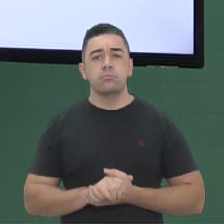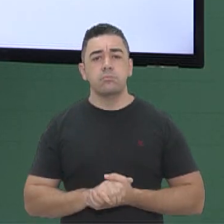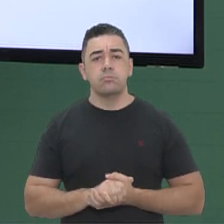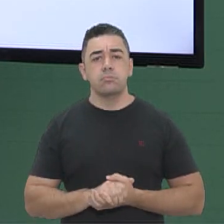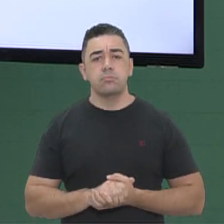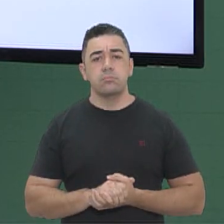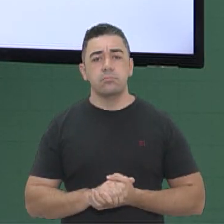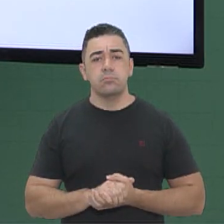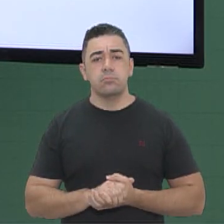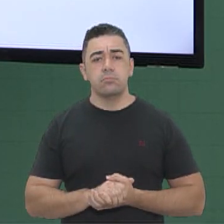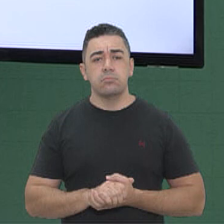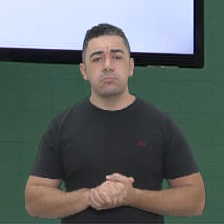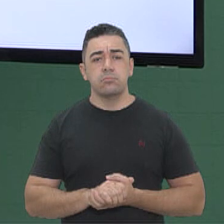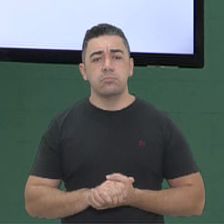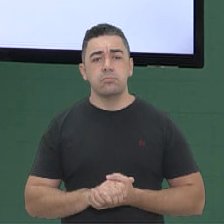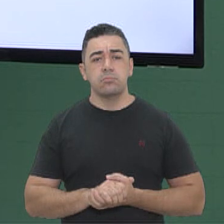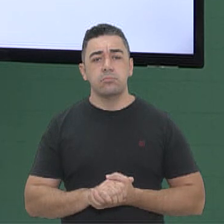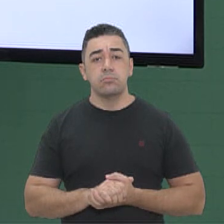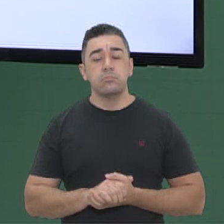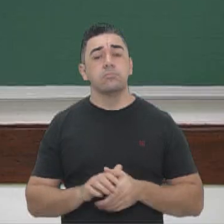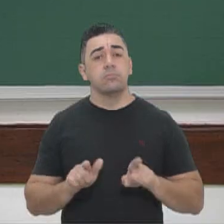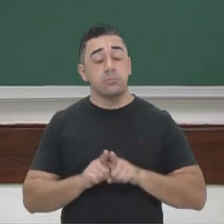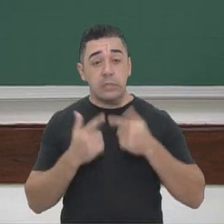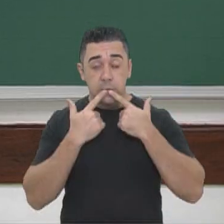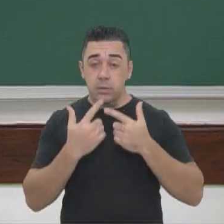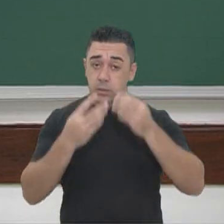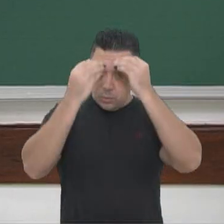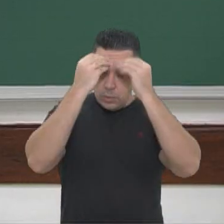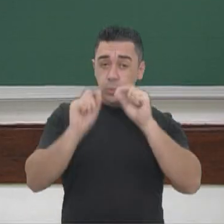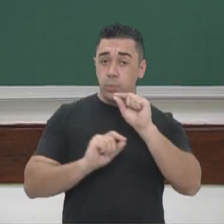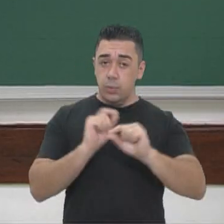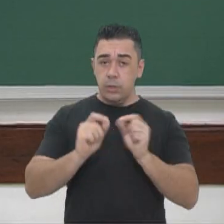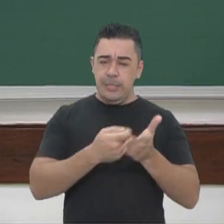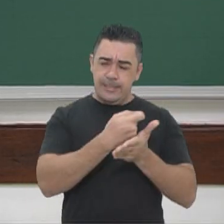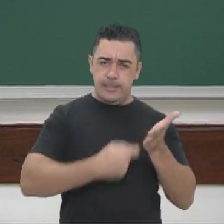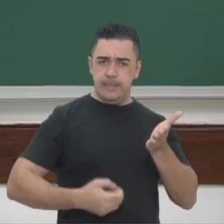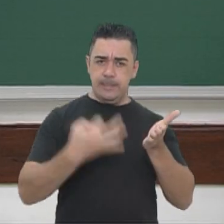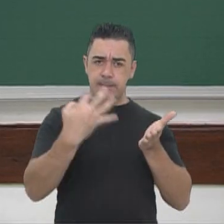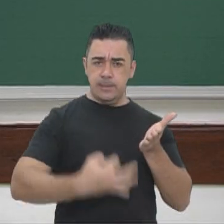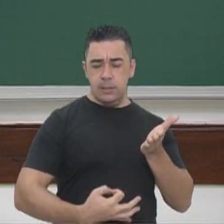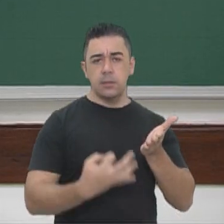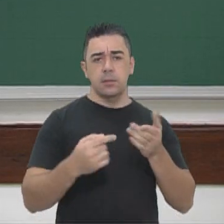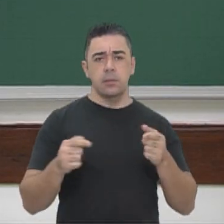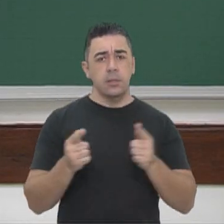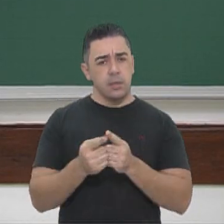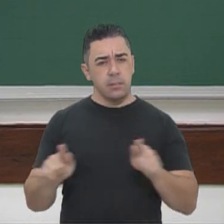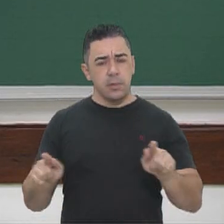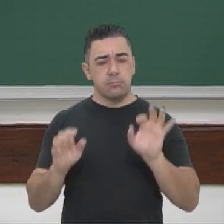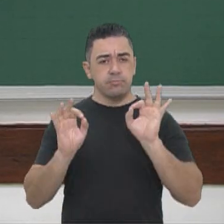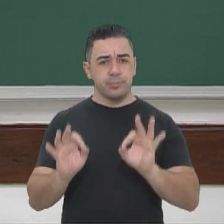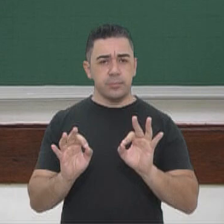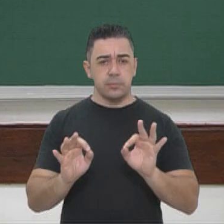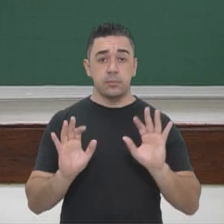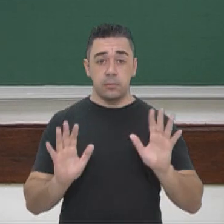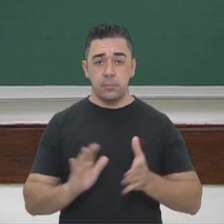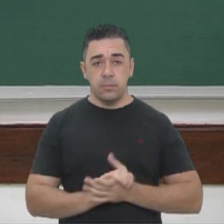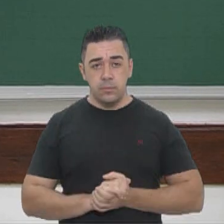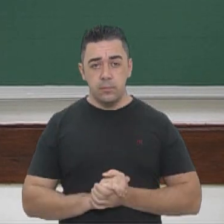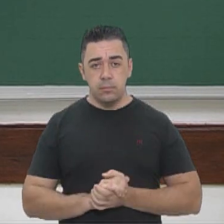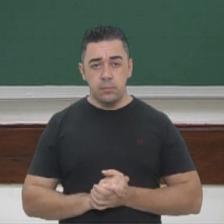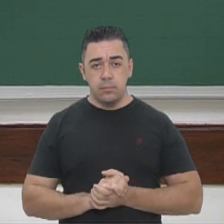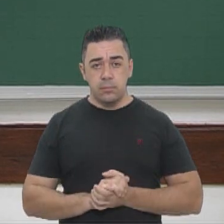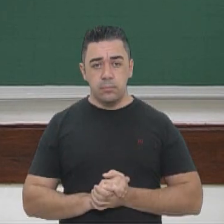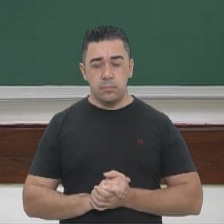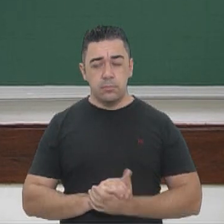e gramática, ou seja, uma linguagem de uso adequado.